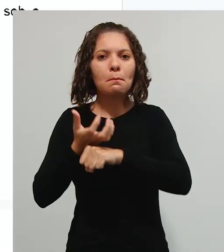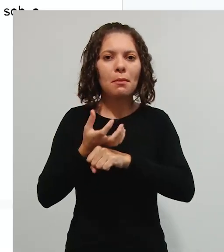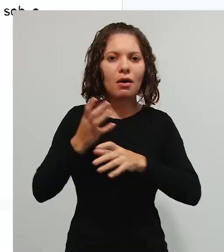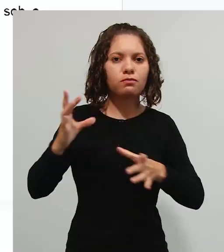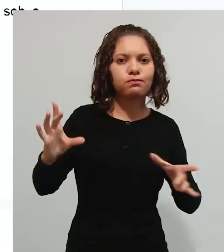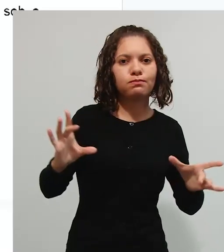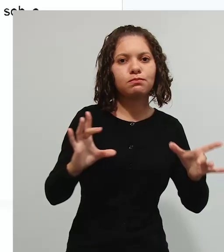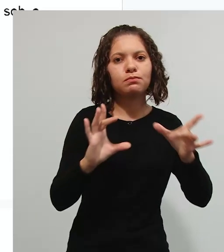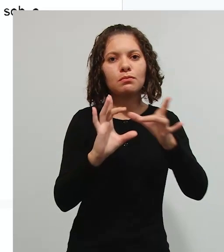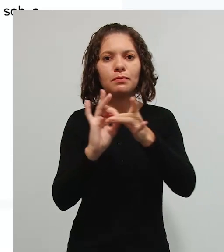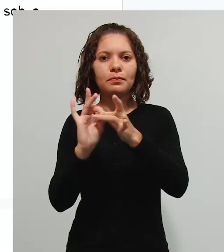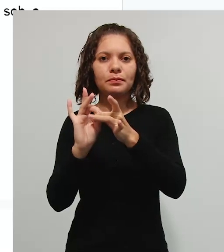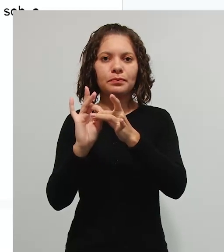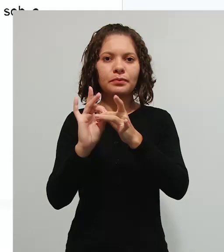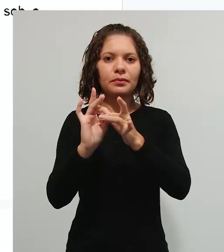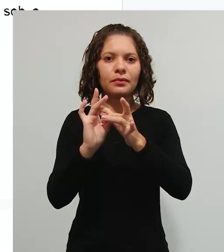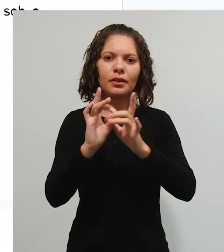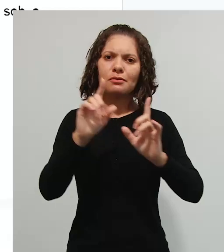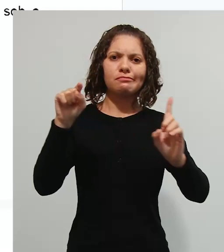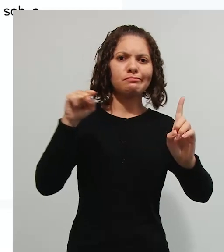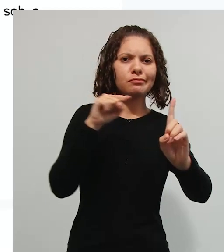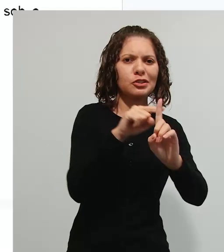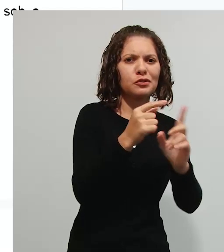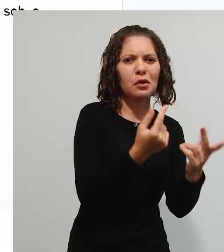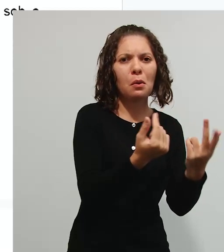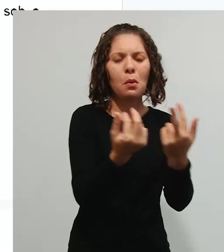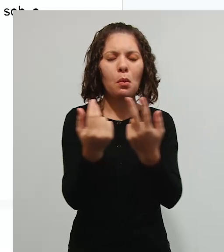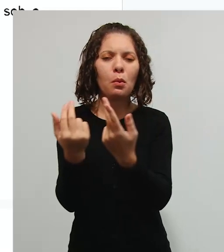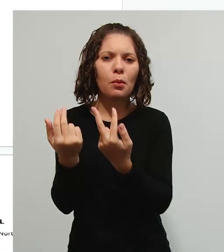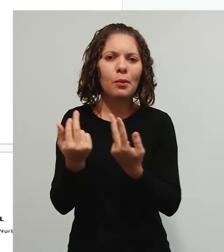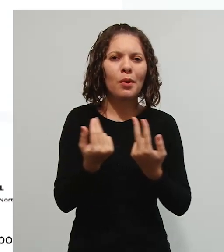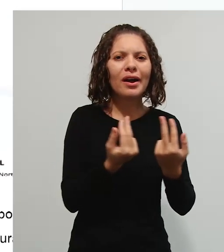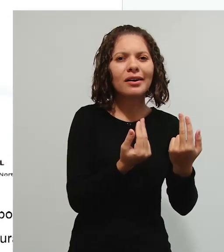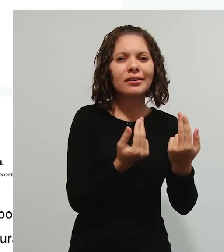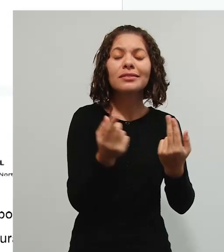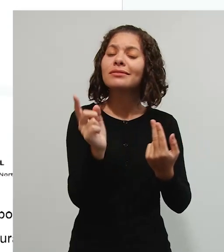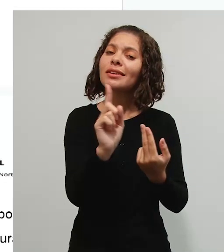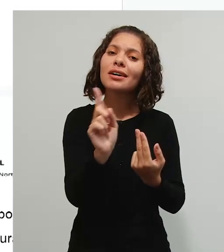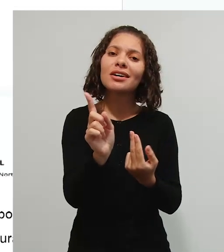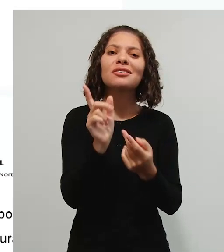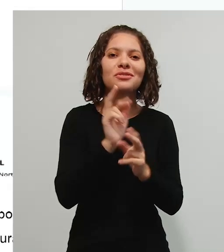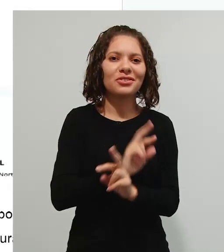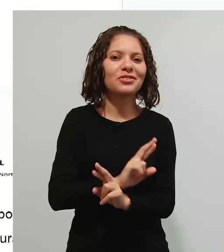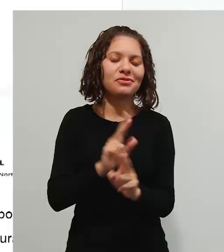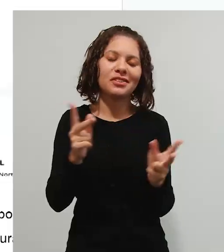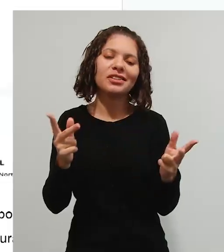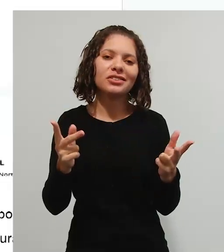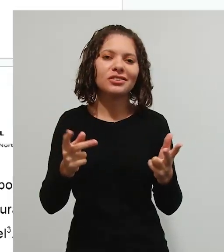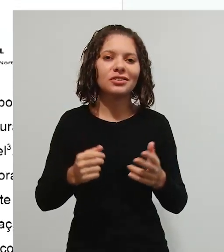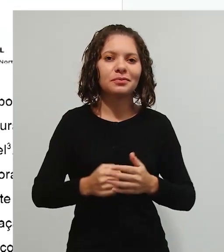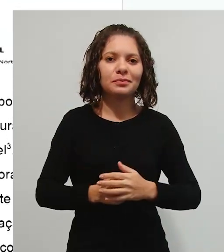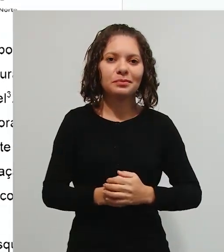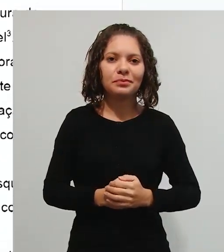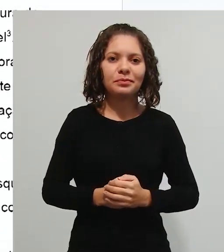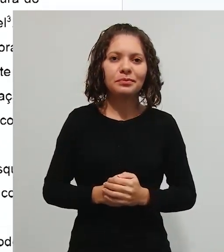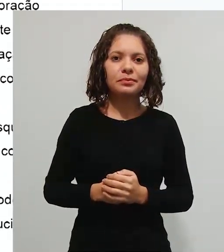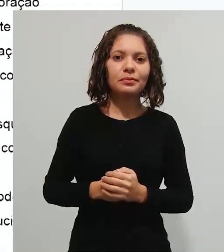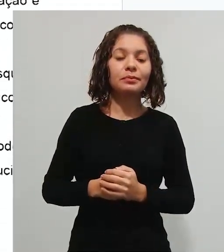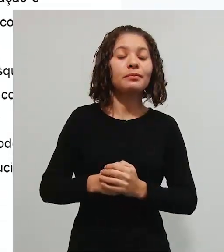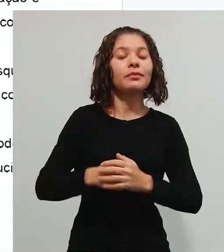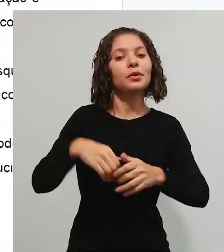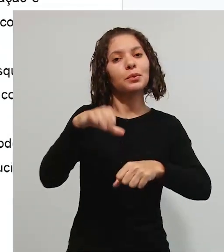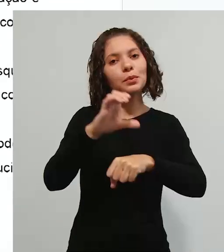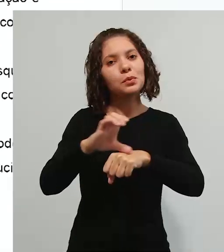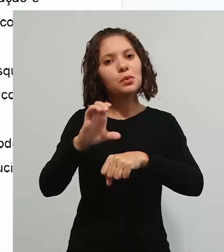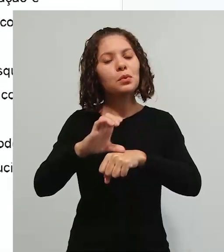propósito, que o do trabalho de vocês, é outro propósito, do curso de licenciatura. Aí a gente